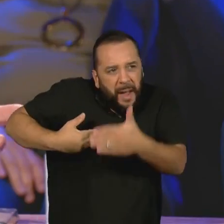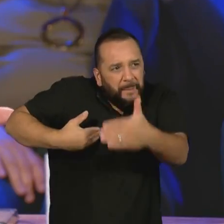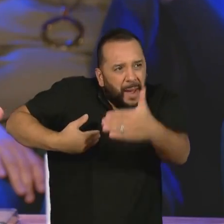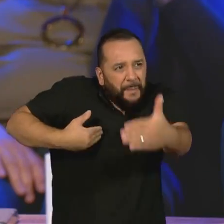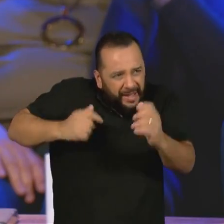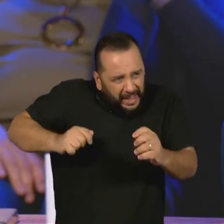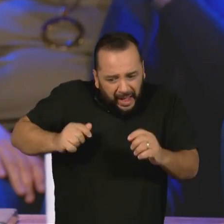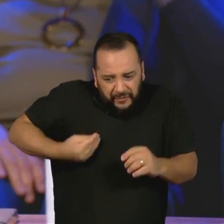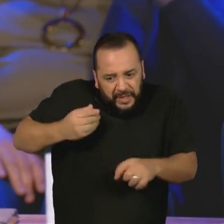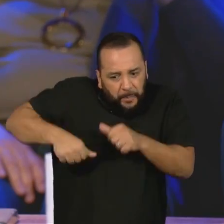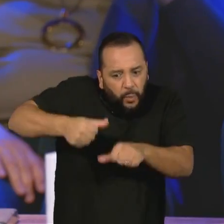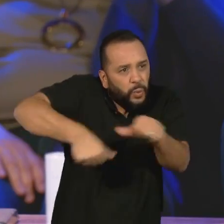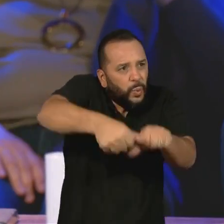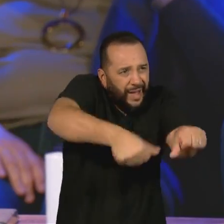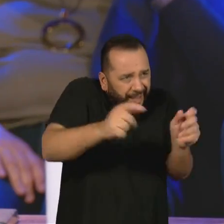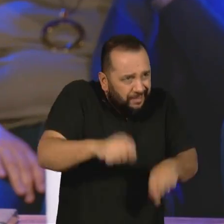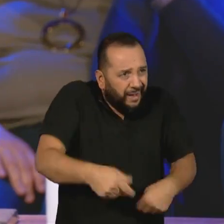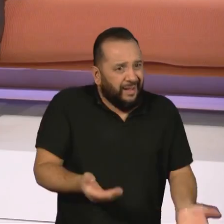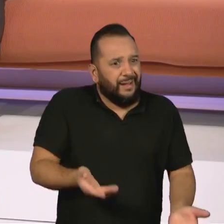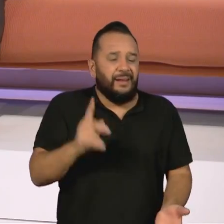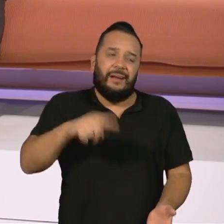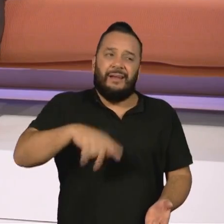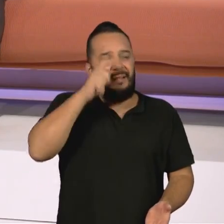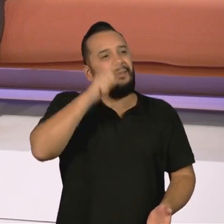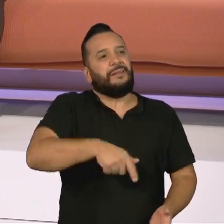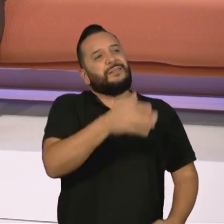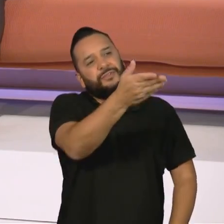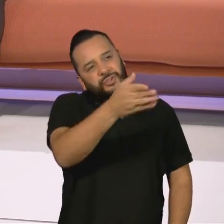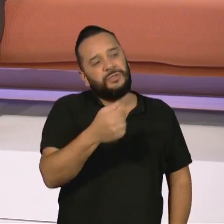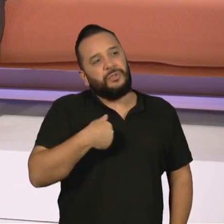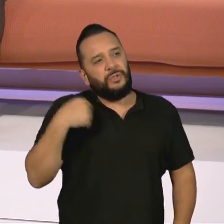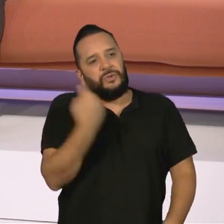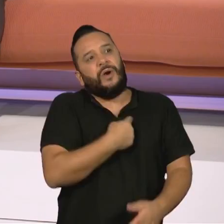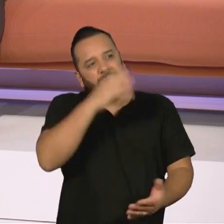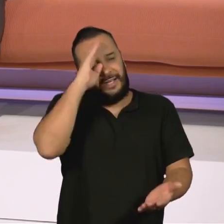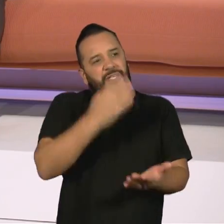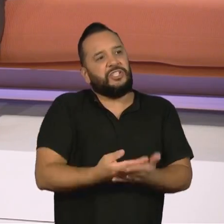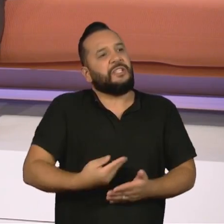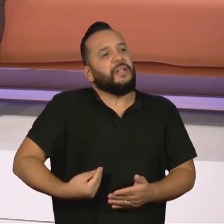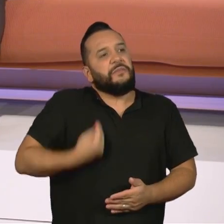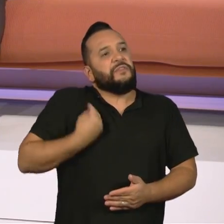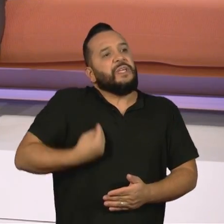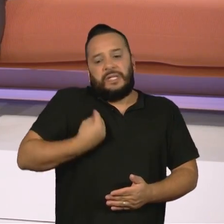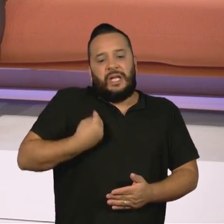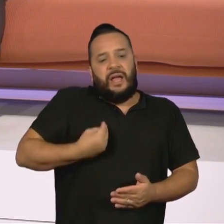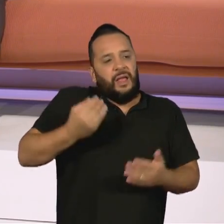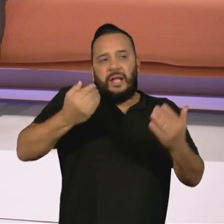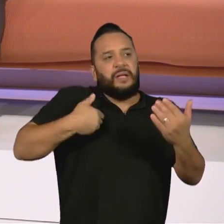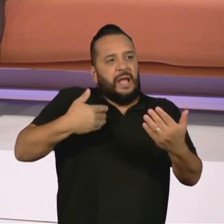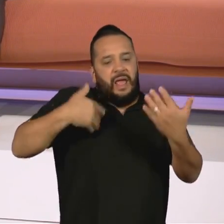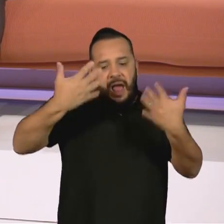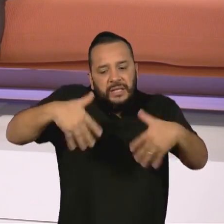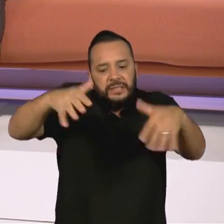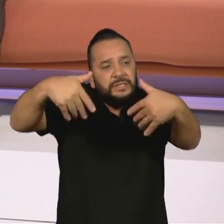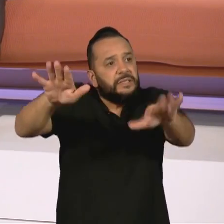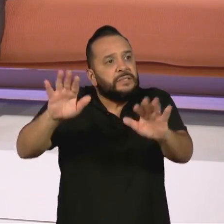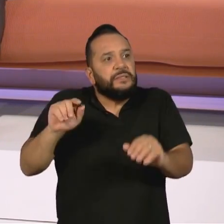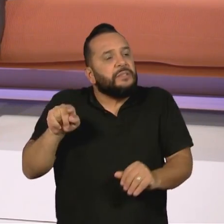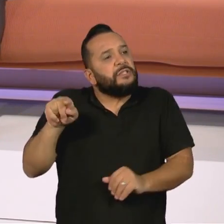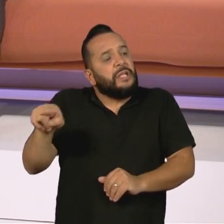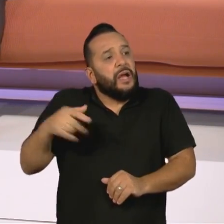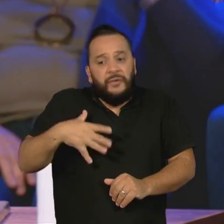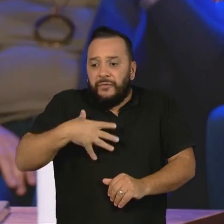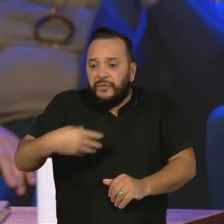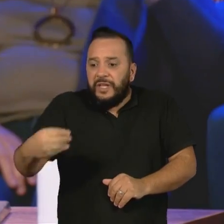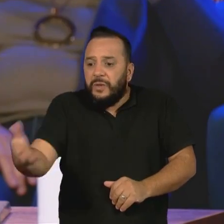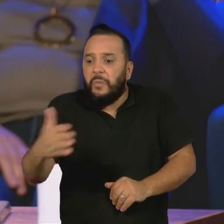mudo. E é muito interessante porque às vezes a gente tem vontade de acreditar no destino, né? Você imagina uma mãe que perde um filho. É melhor você